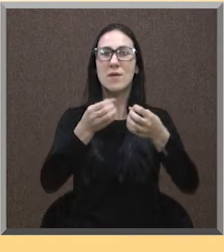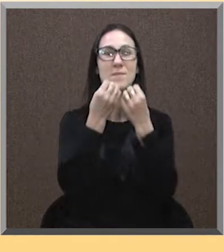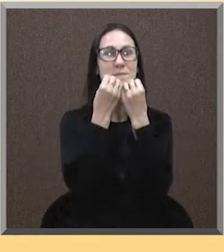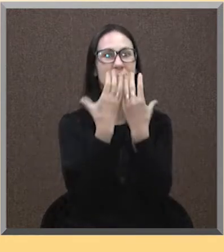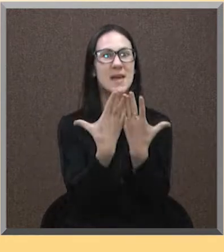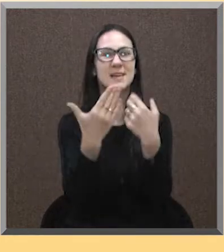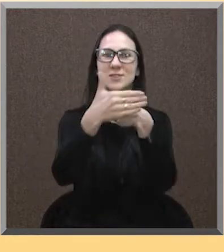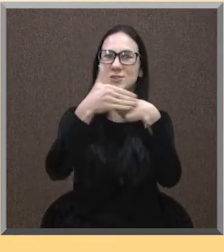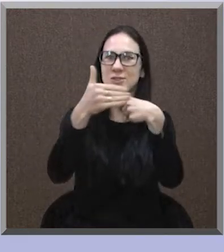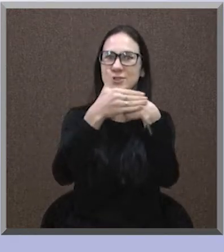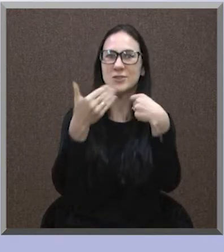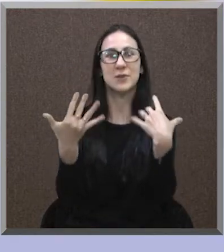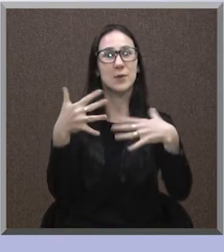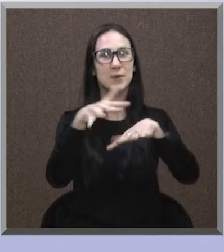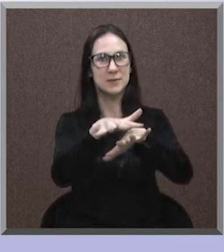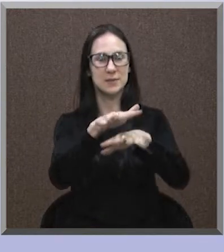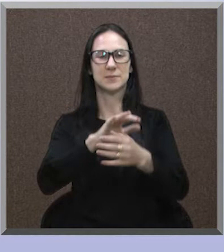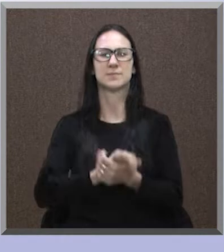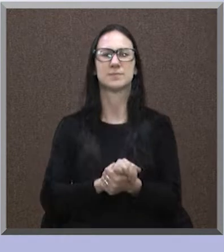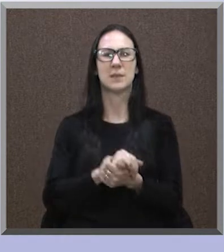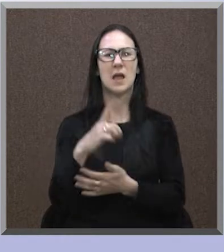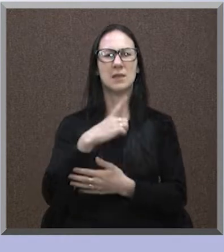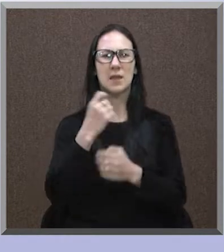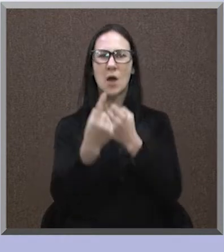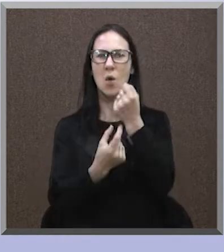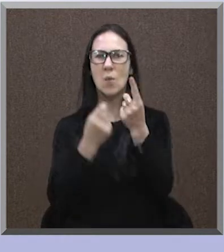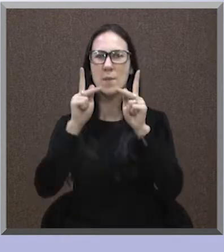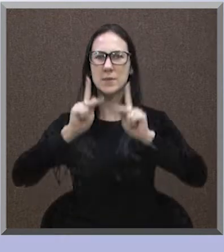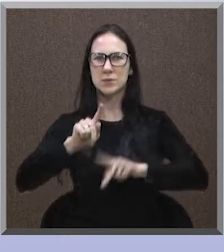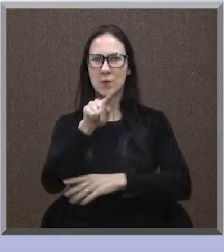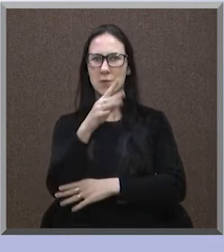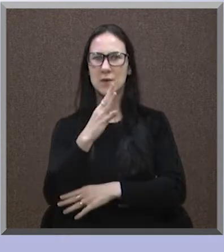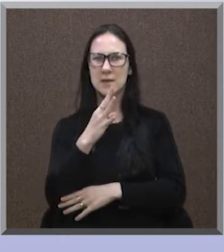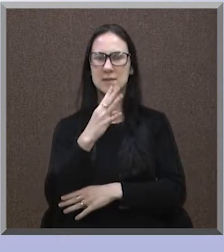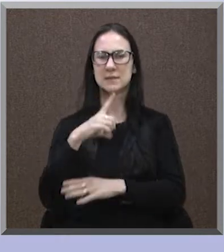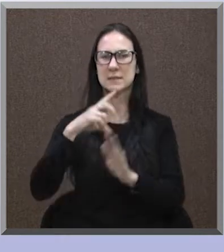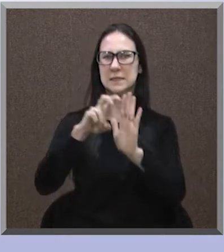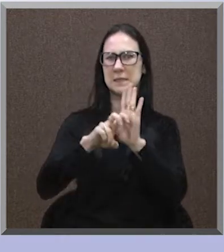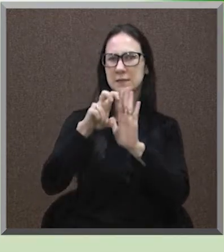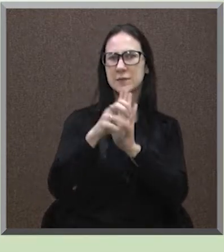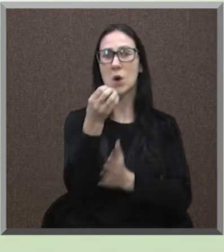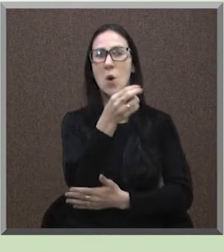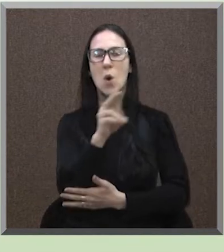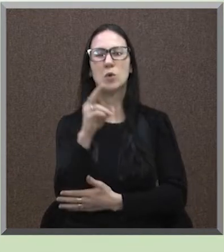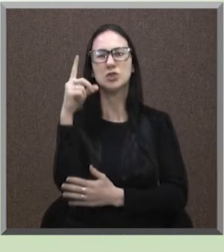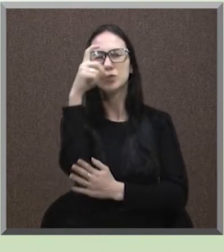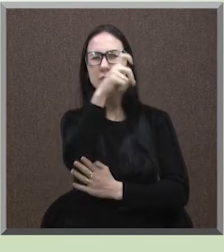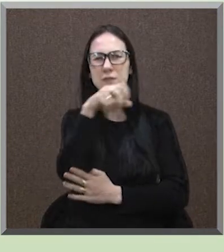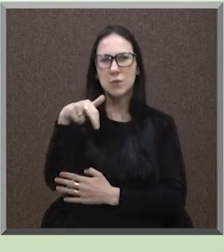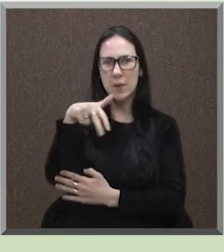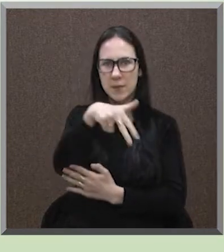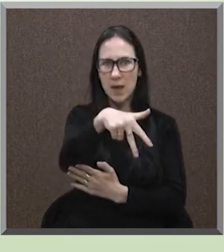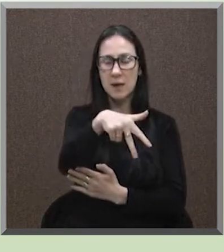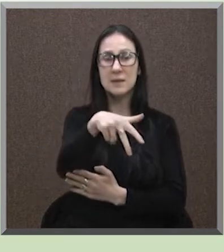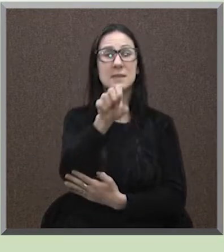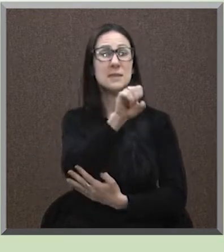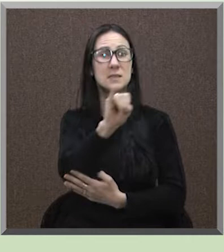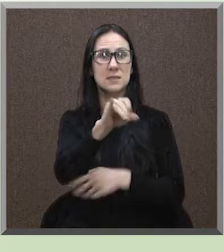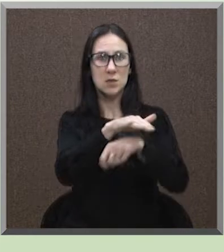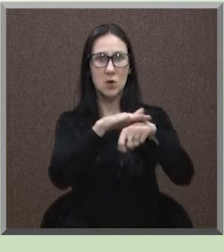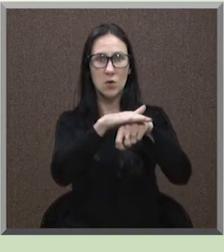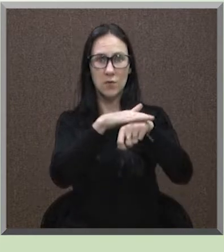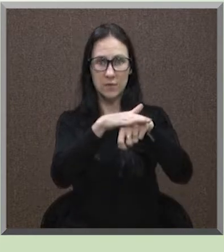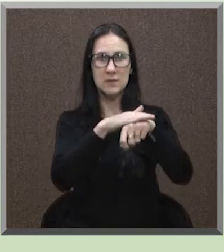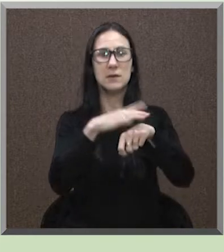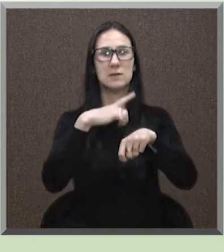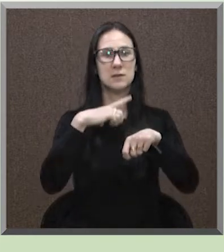e inclusiva. Alguém que você conhece é cadeirante ou tem dificuldade de locomoção? Ao conversar com essa pessoa, tente se